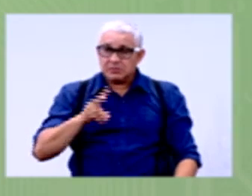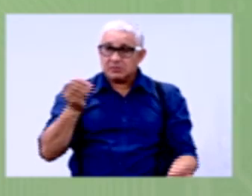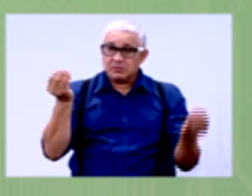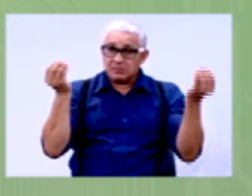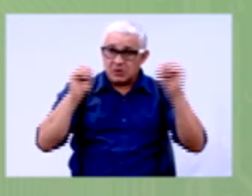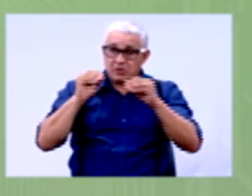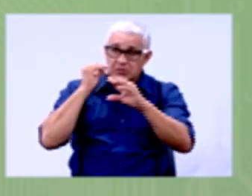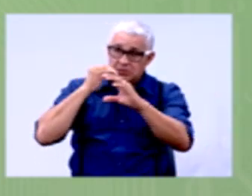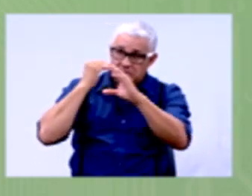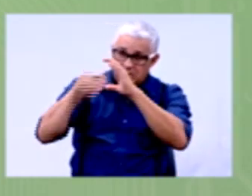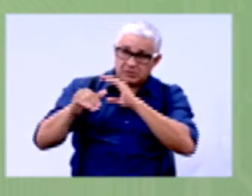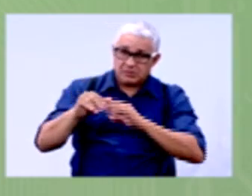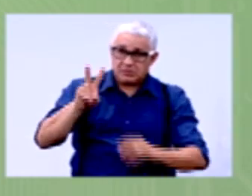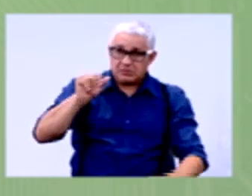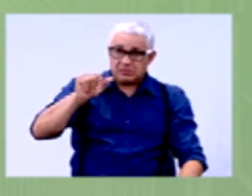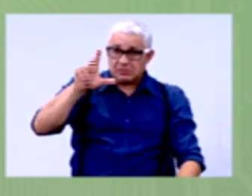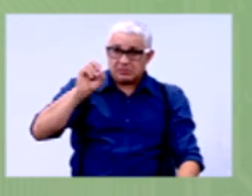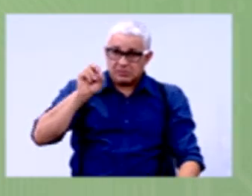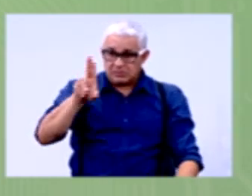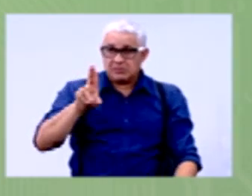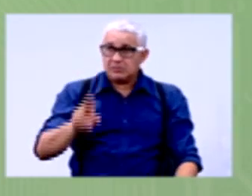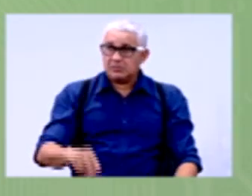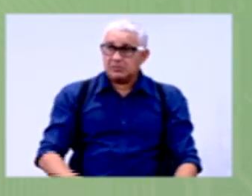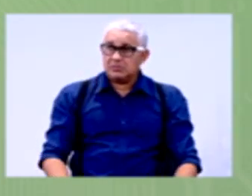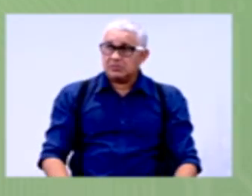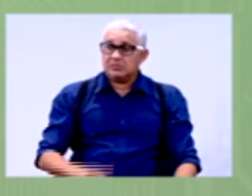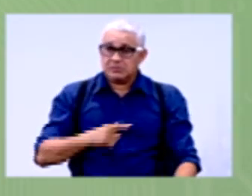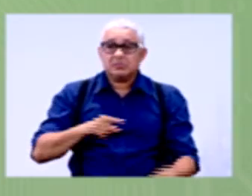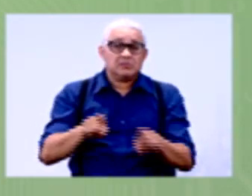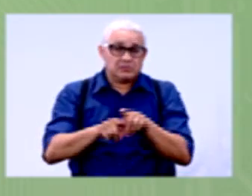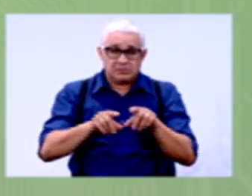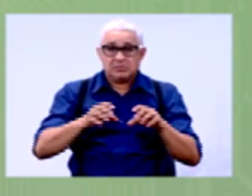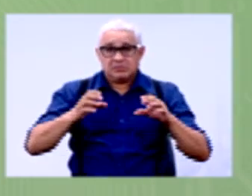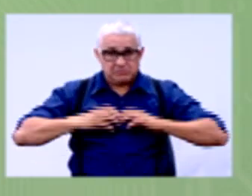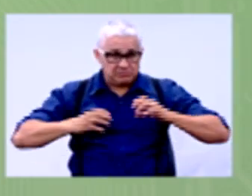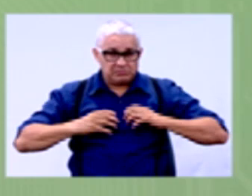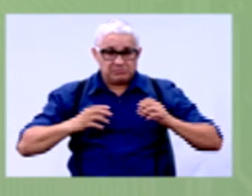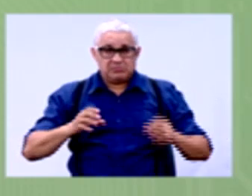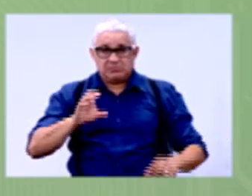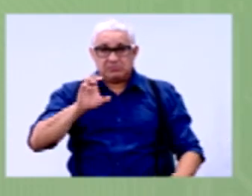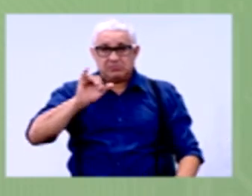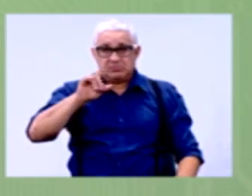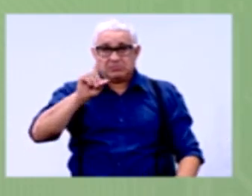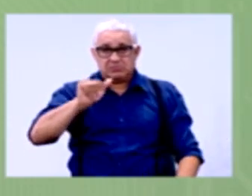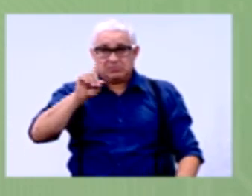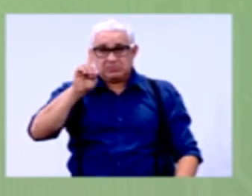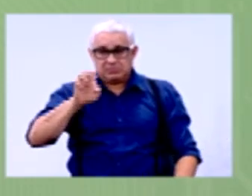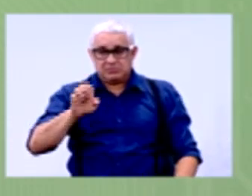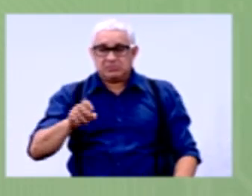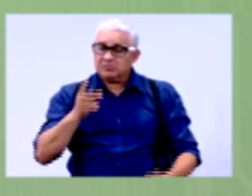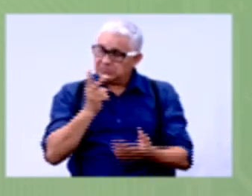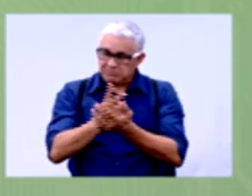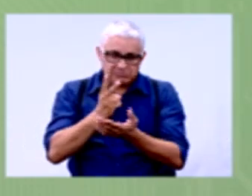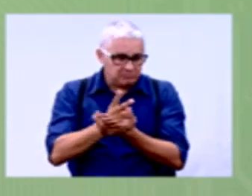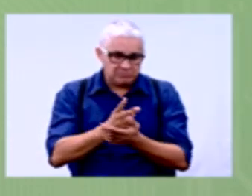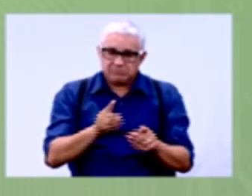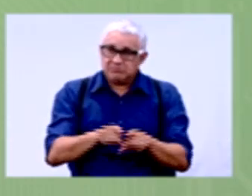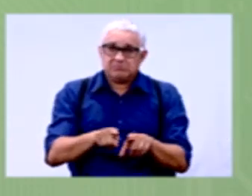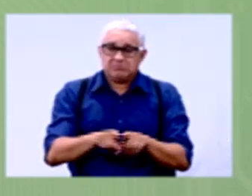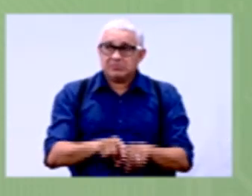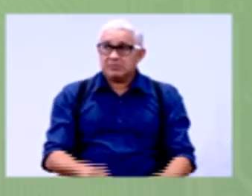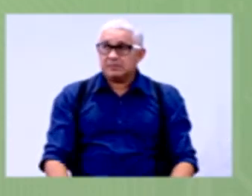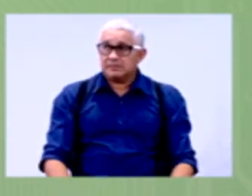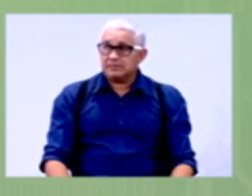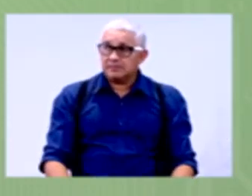Então, localstorage.nome. Mesma coisa para cidade, certo? A mesma coisa para